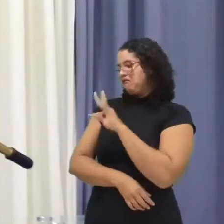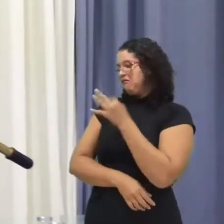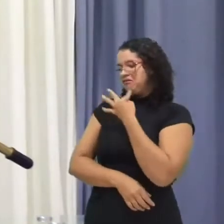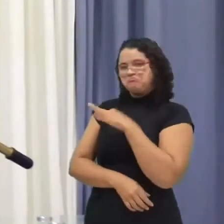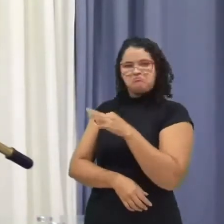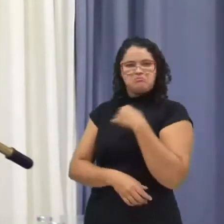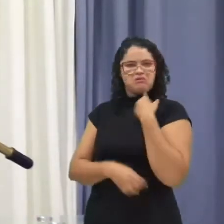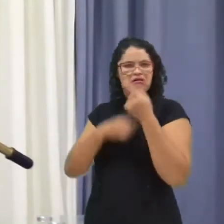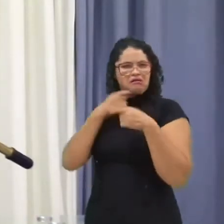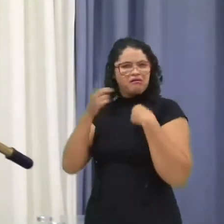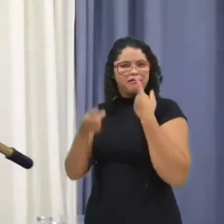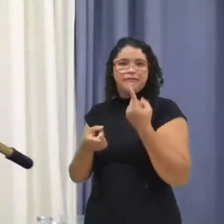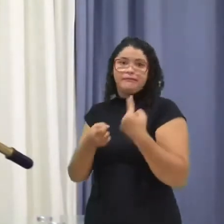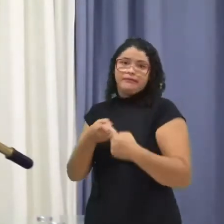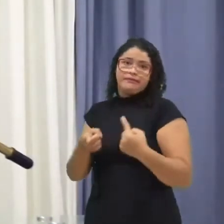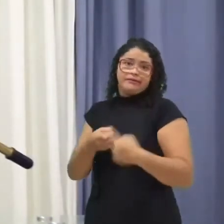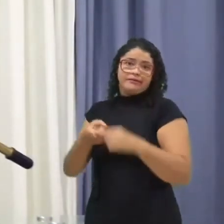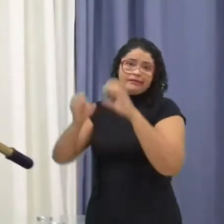mundo.